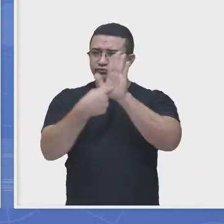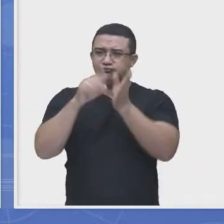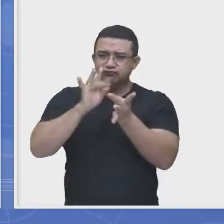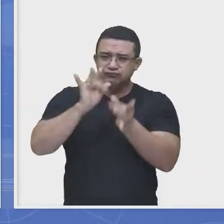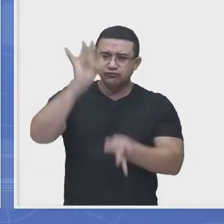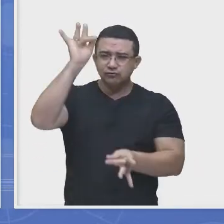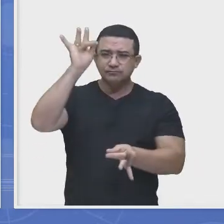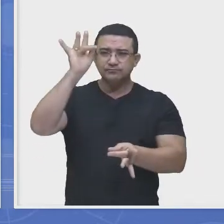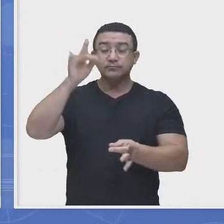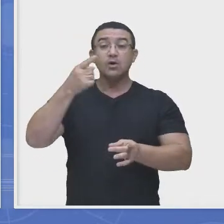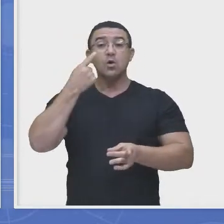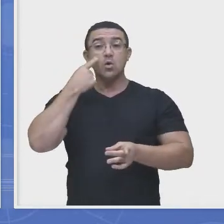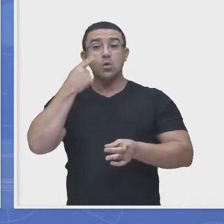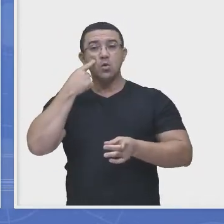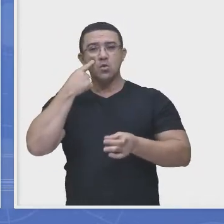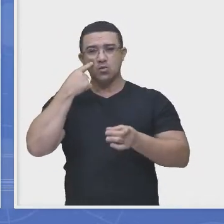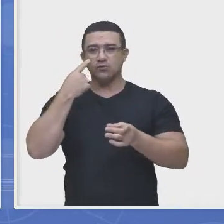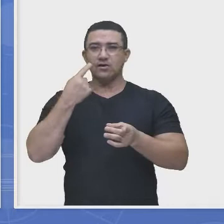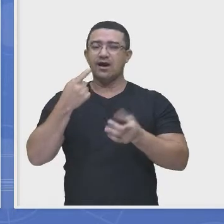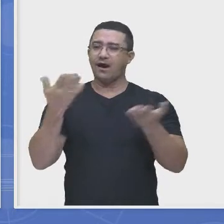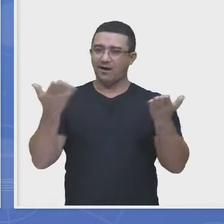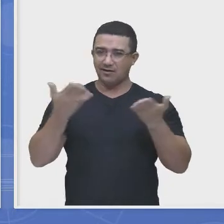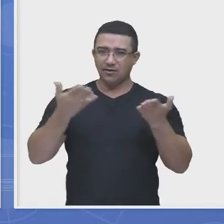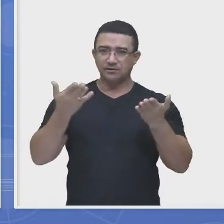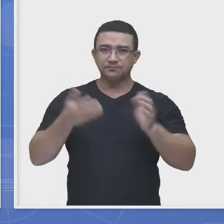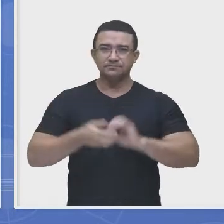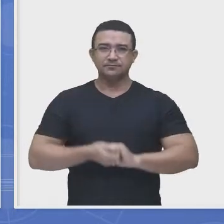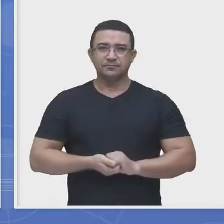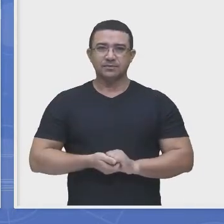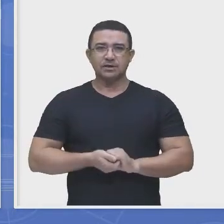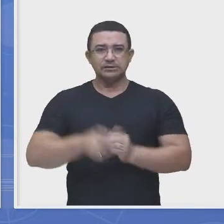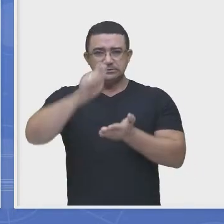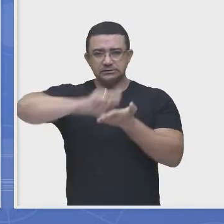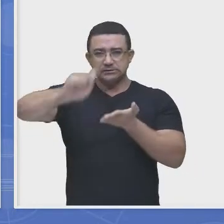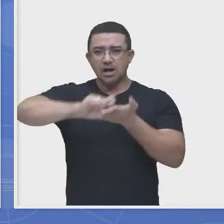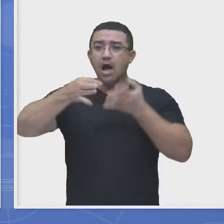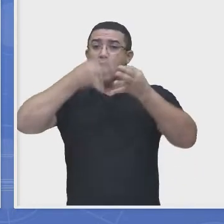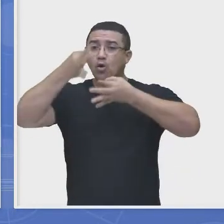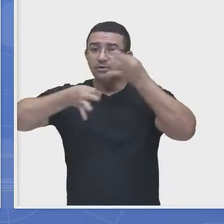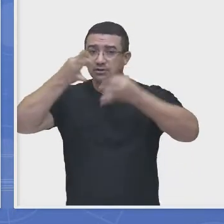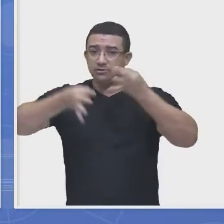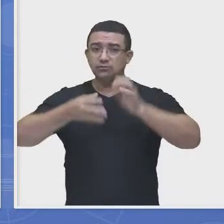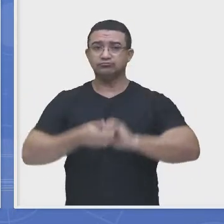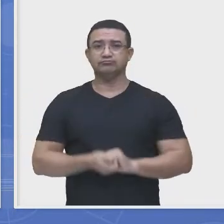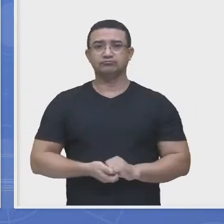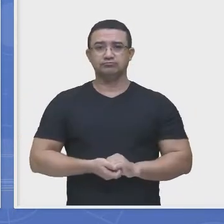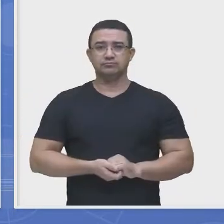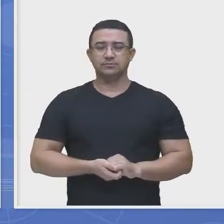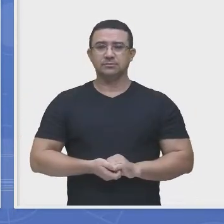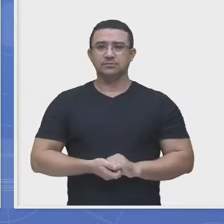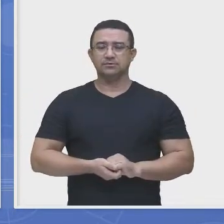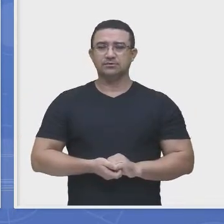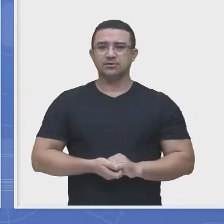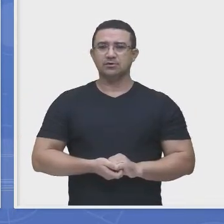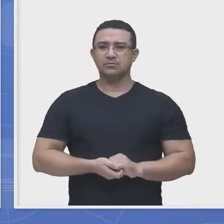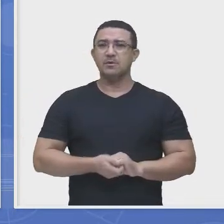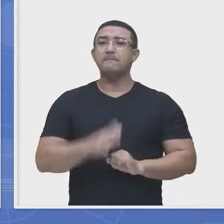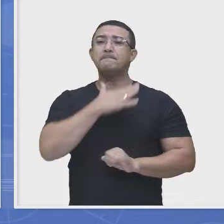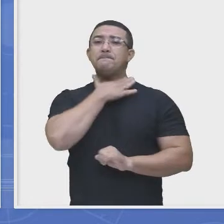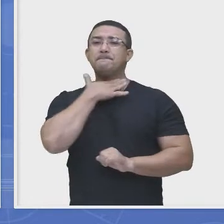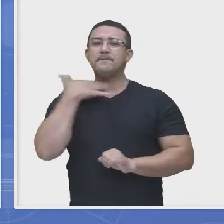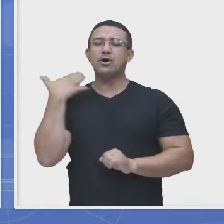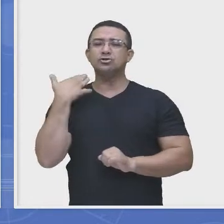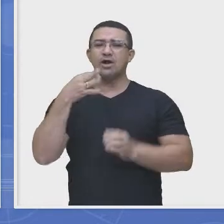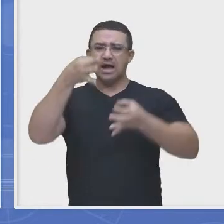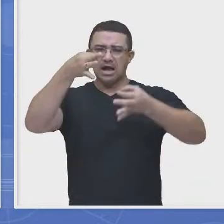para que a gente possa traçar paralelos. Vamos lá. Na argumentativa, a pena de morte. Olha só.